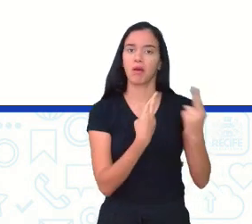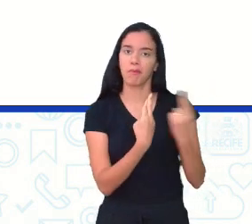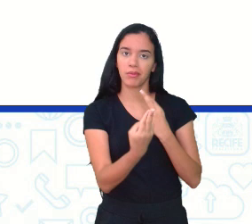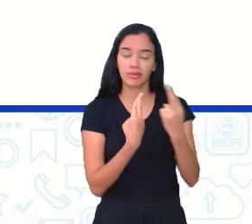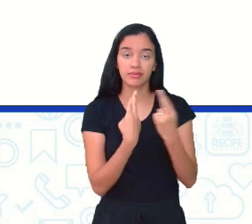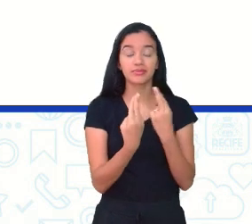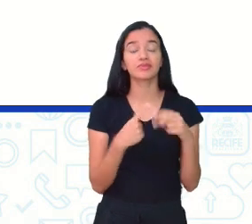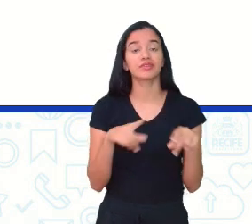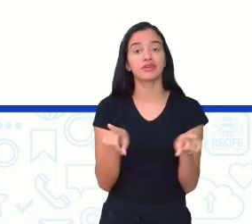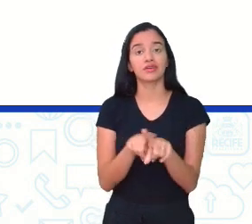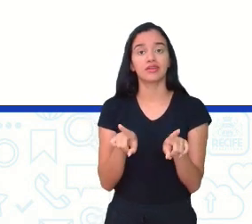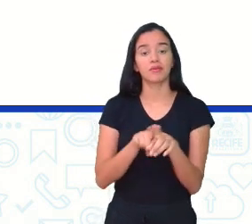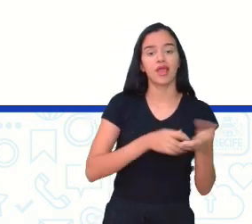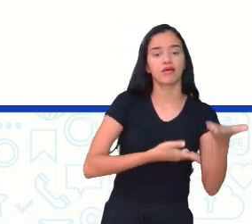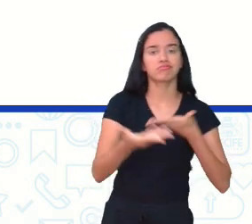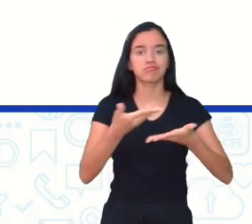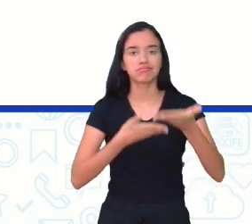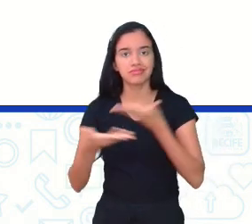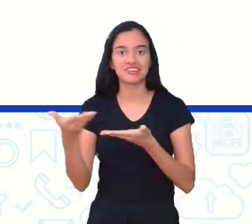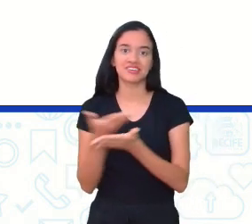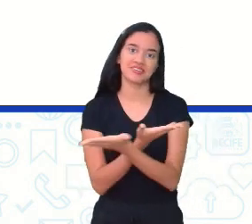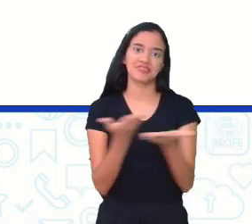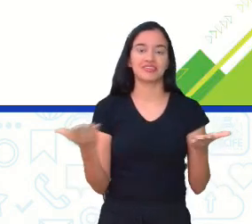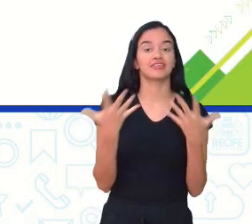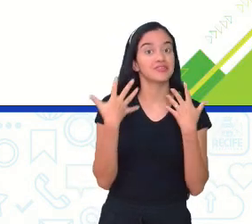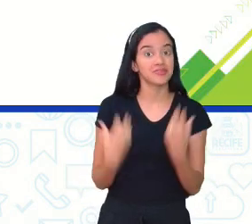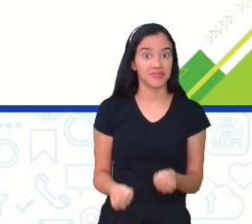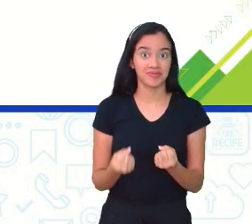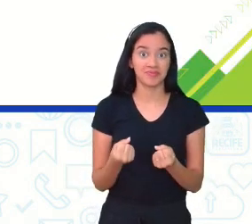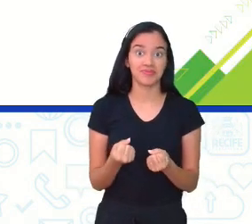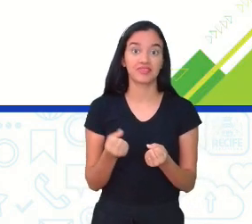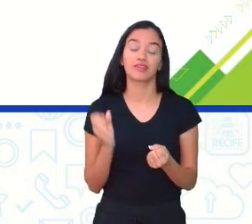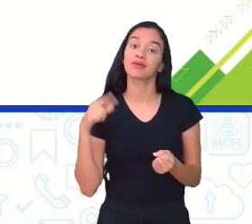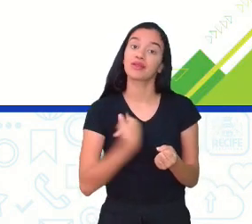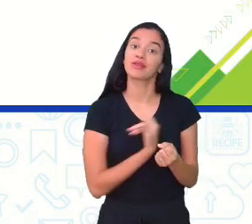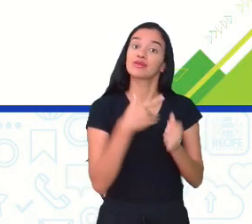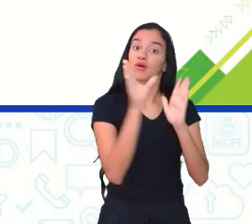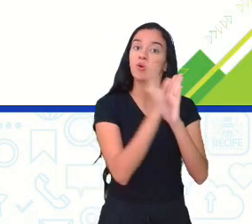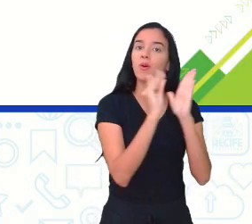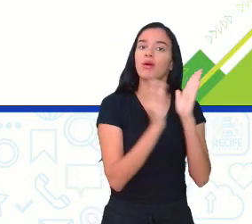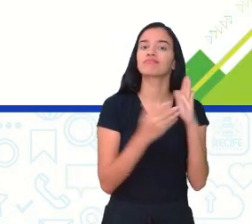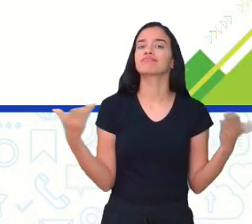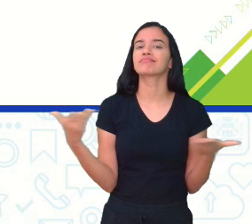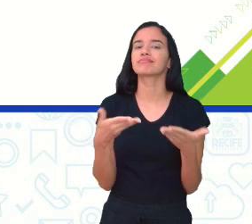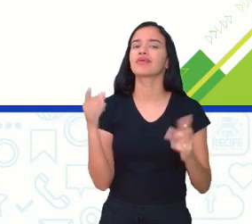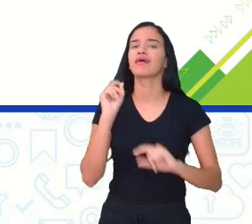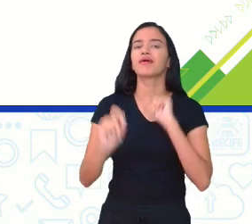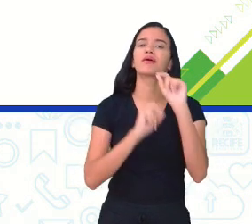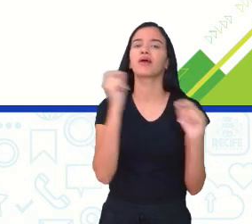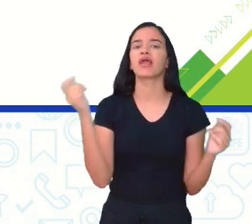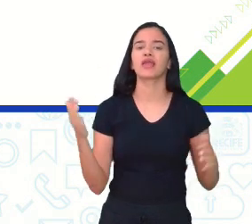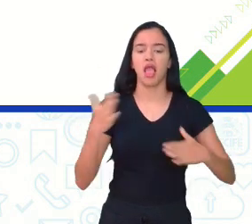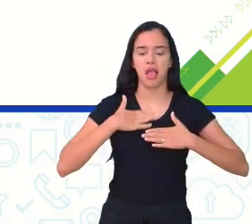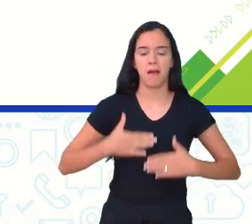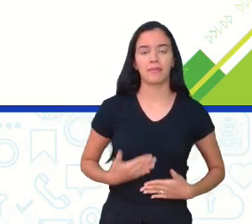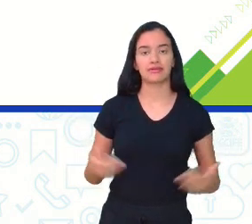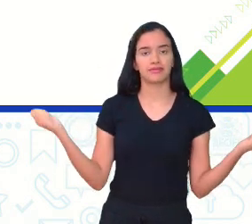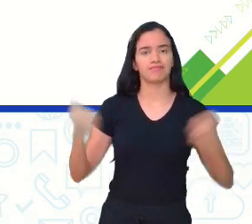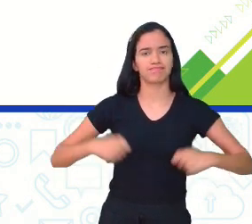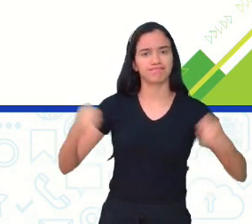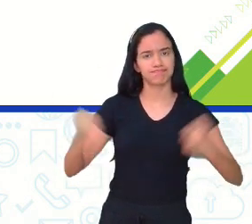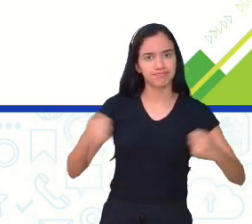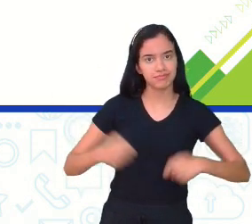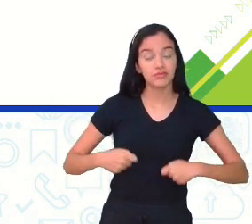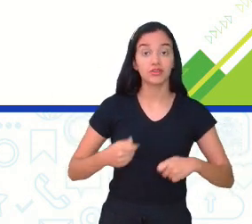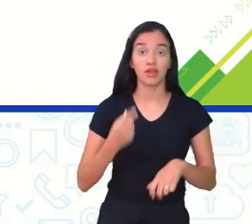a gente fazer essa interação aí com vocês. Vamos embora para o nosso conteúdo de hoje, que são as capacidades físicas.